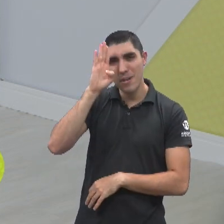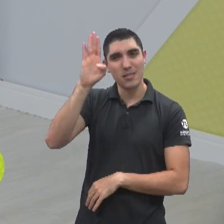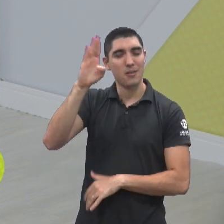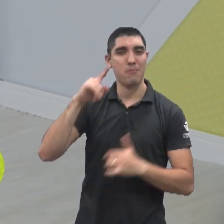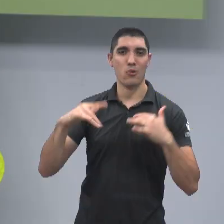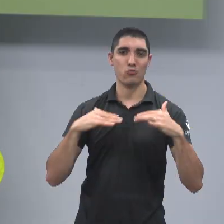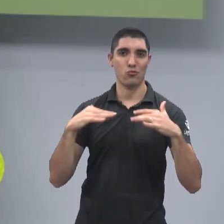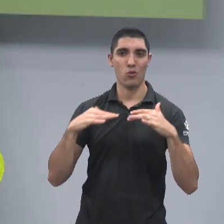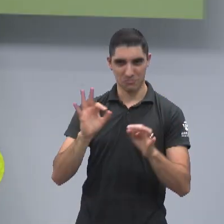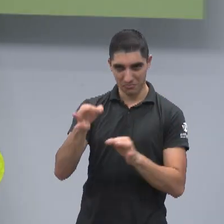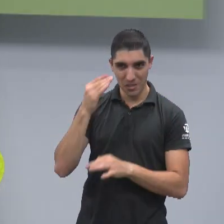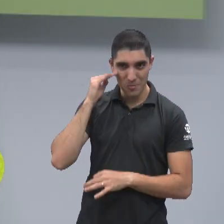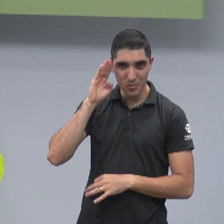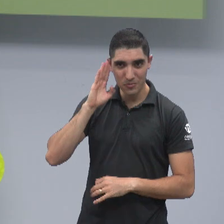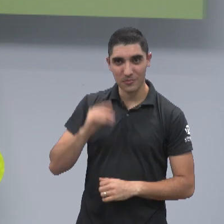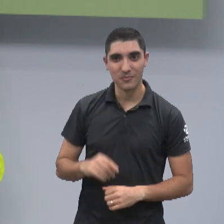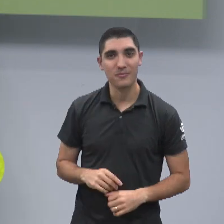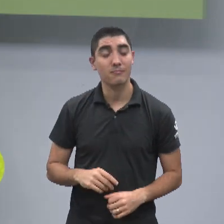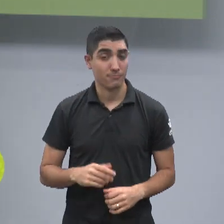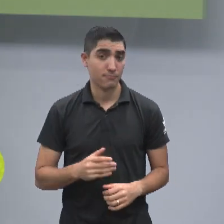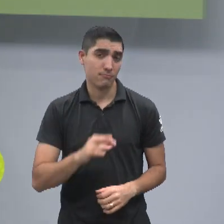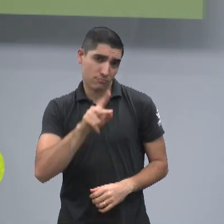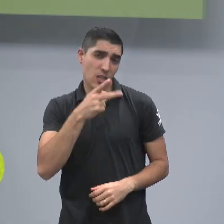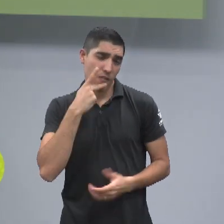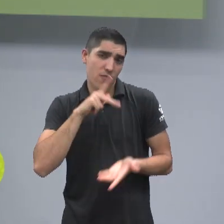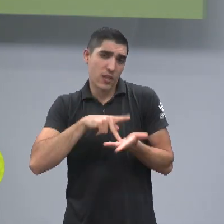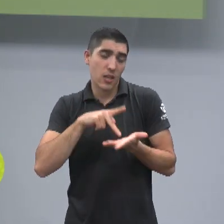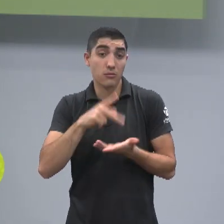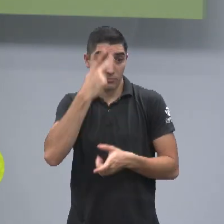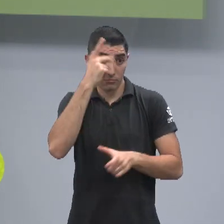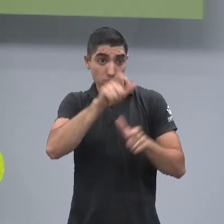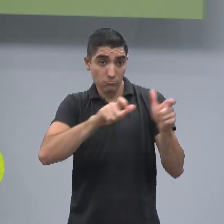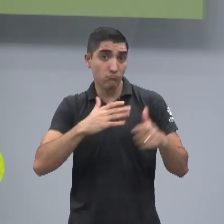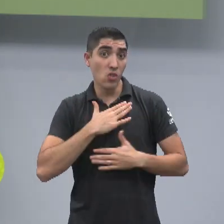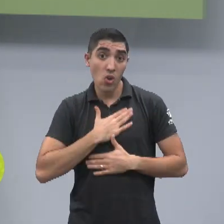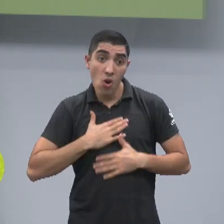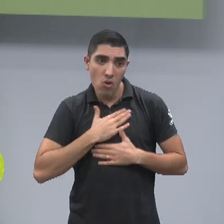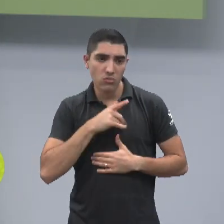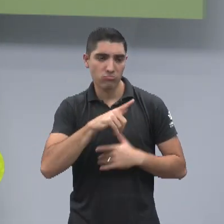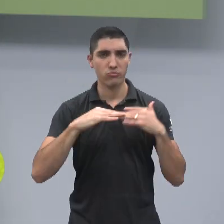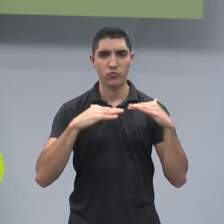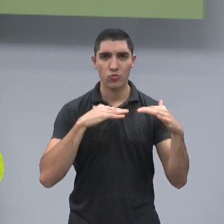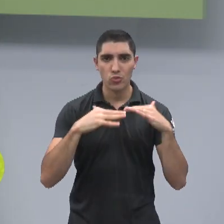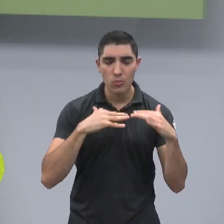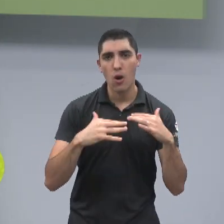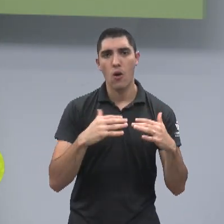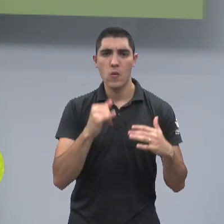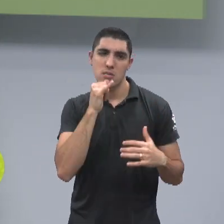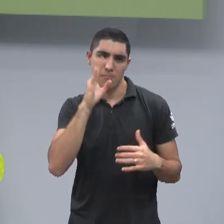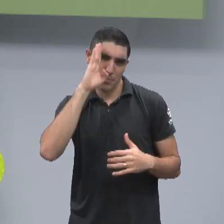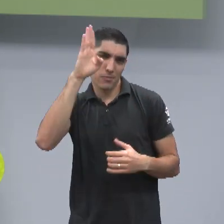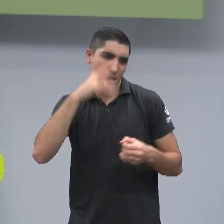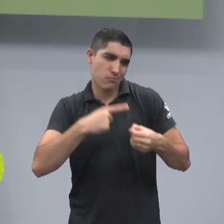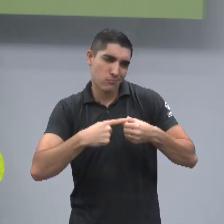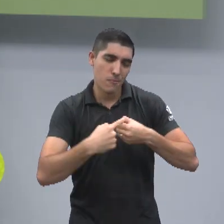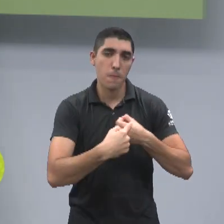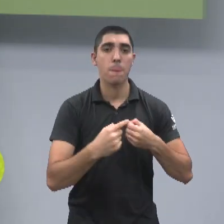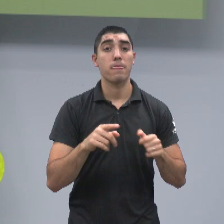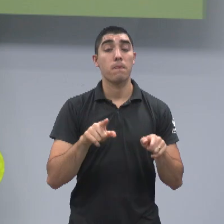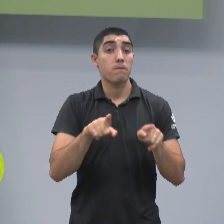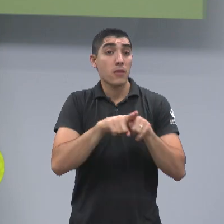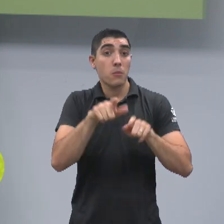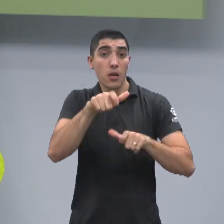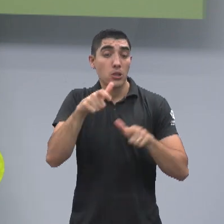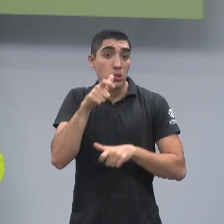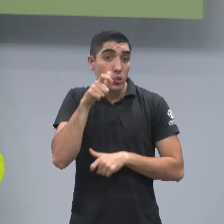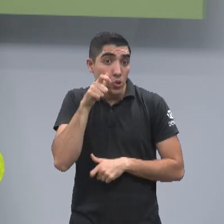final, não, Brunão? Como você falou, quem gosta de futebol, né, quem está ajudando ou assistindo